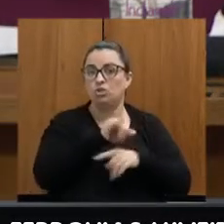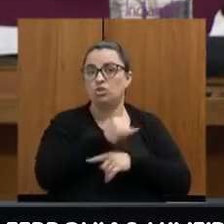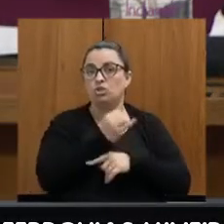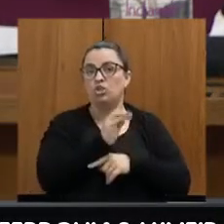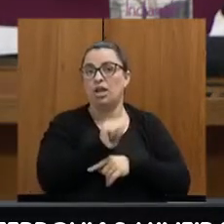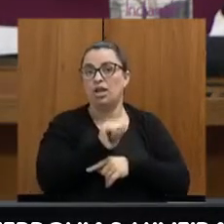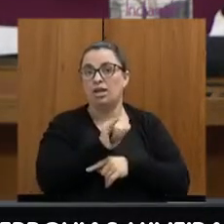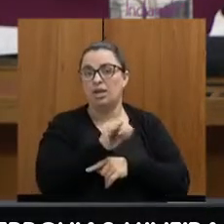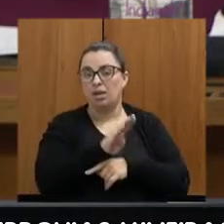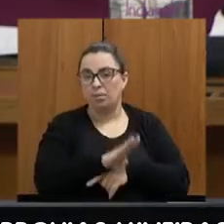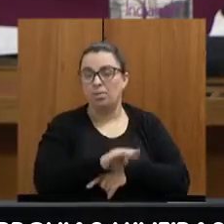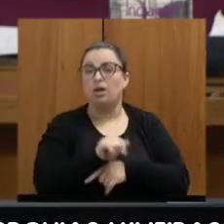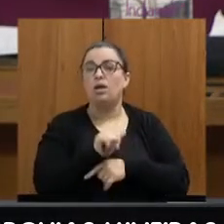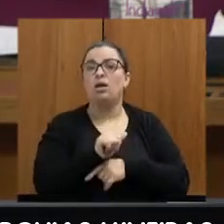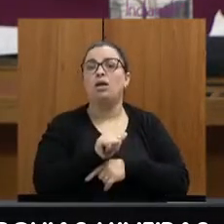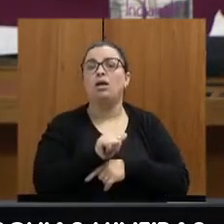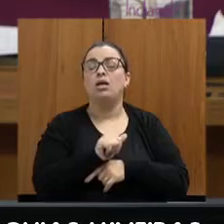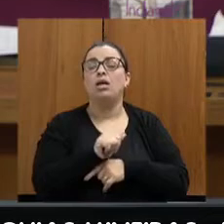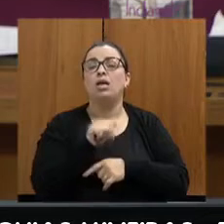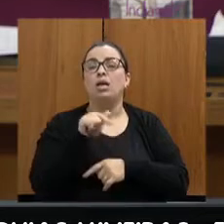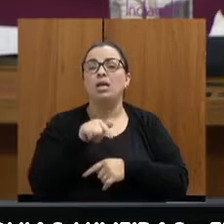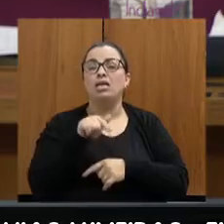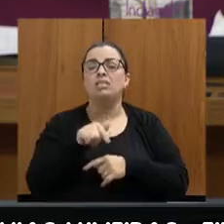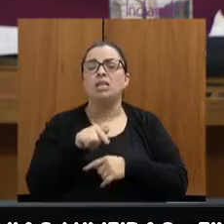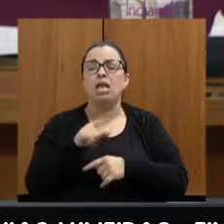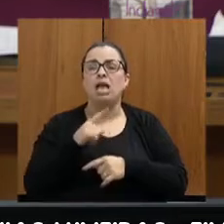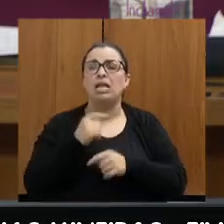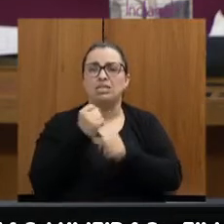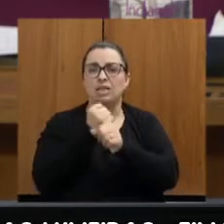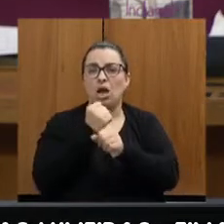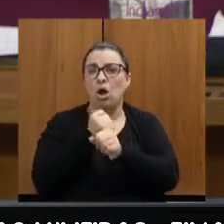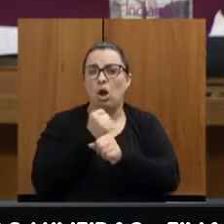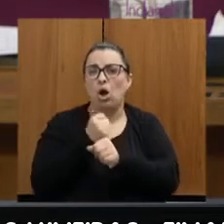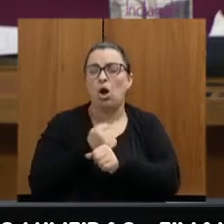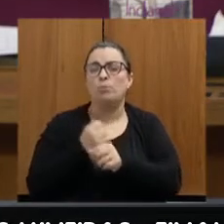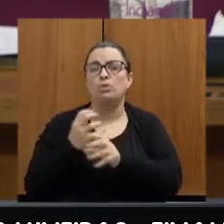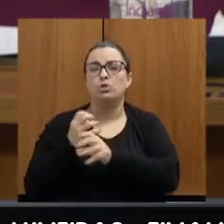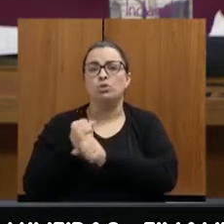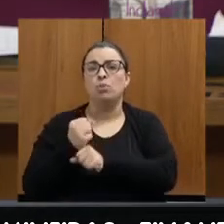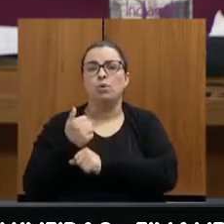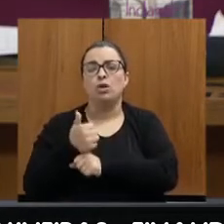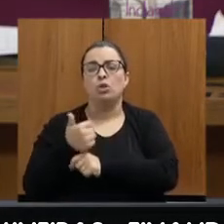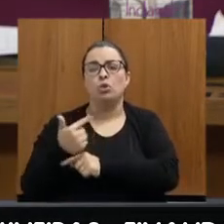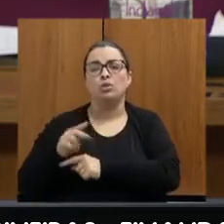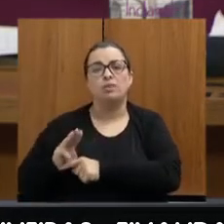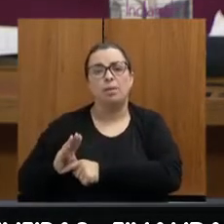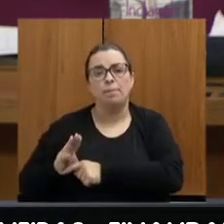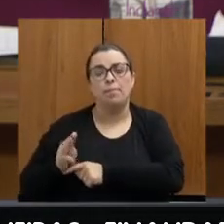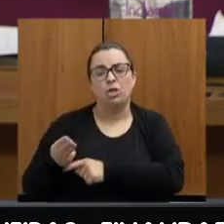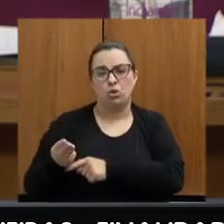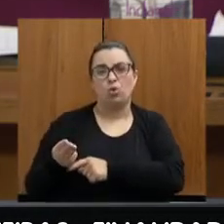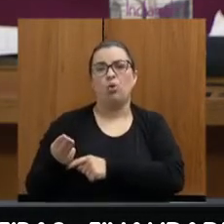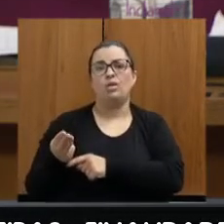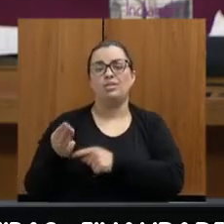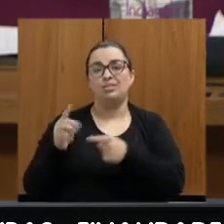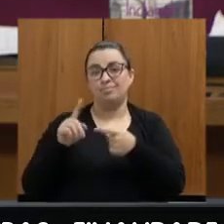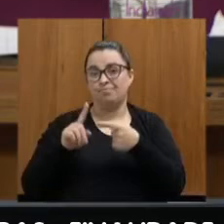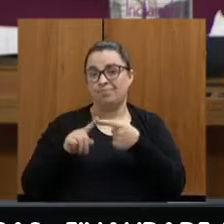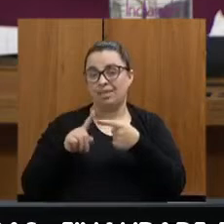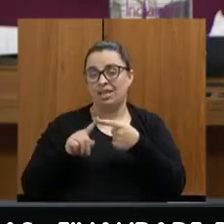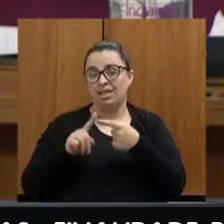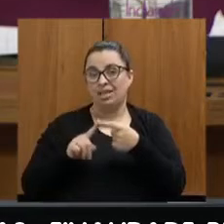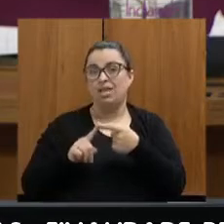total de doze milhões no trecho entre o Entroncamento da 401 com Mocambinho